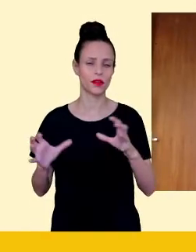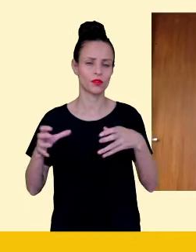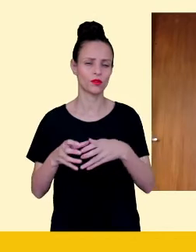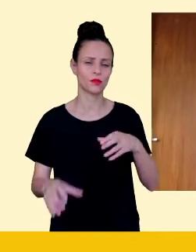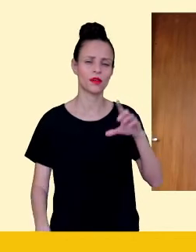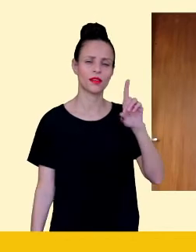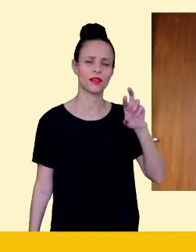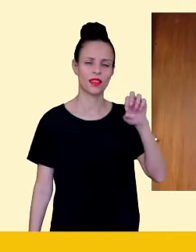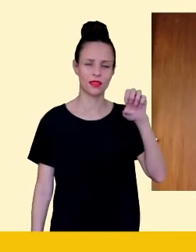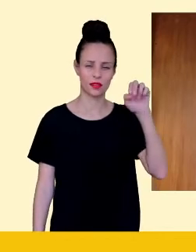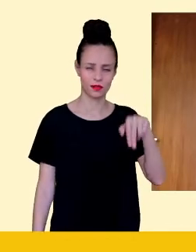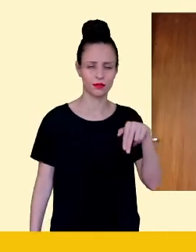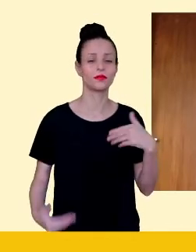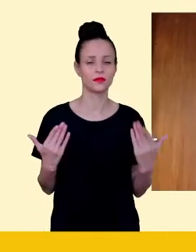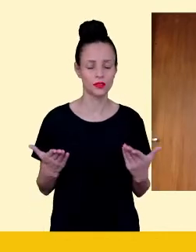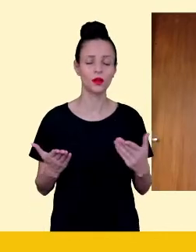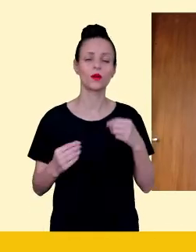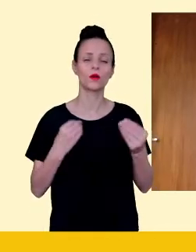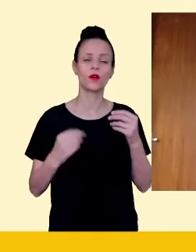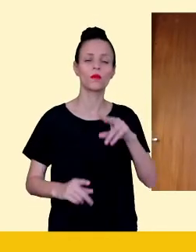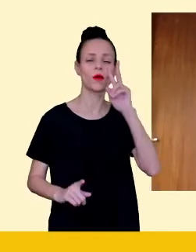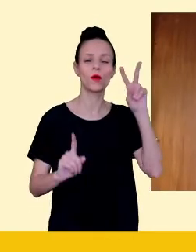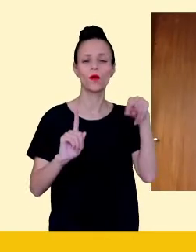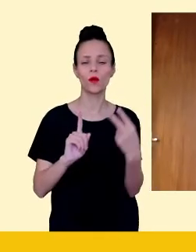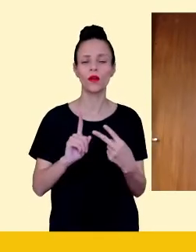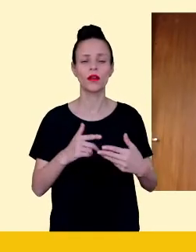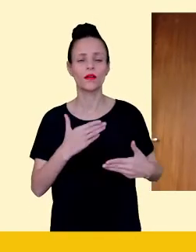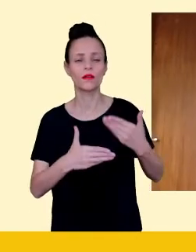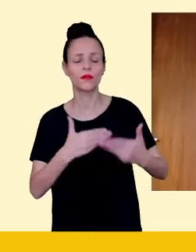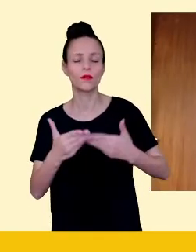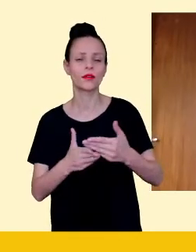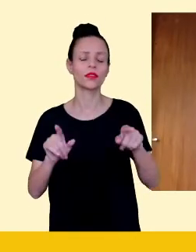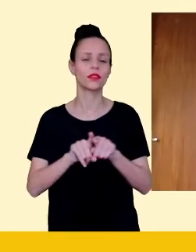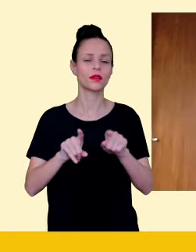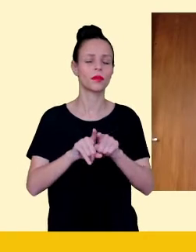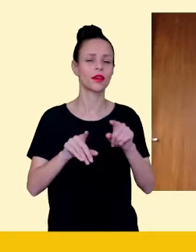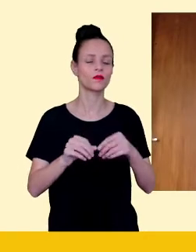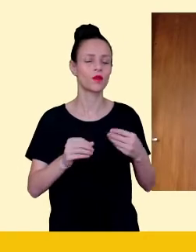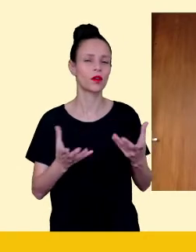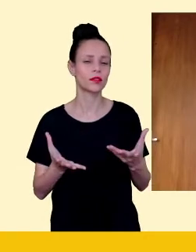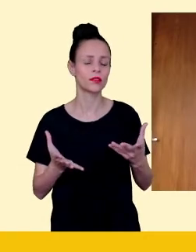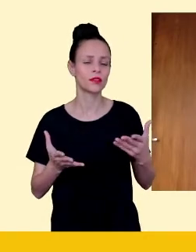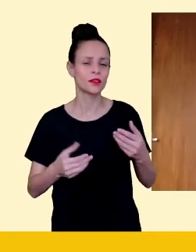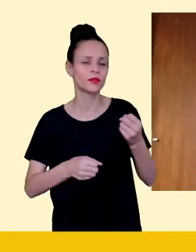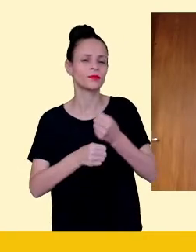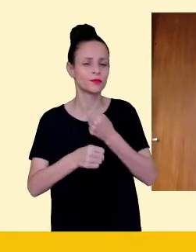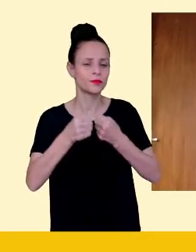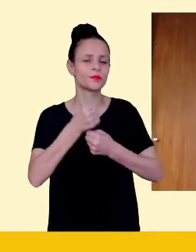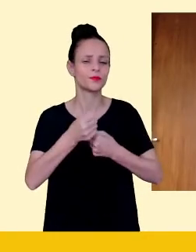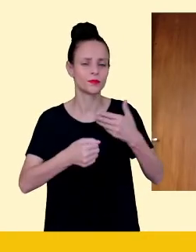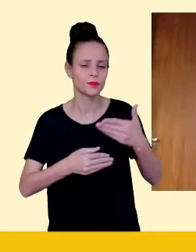turma da Green, como esse olhar foi se constituindo e se conformando, talvez em alguma medida se deslocando ou